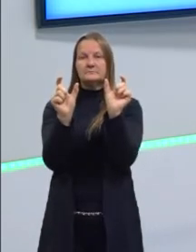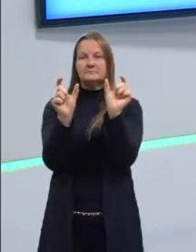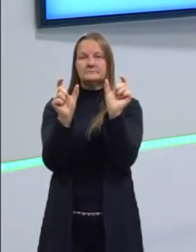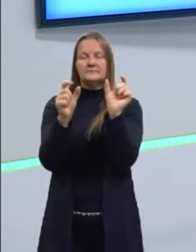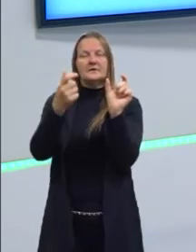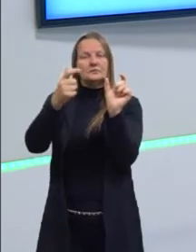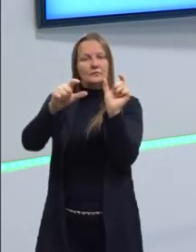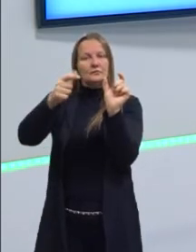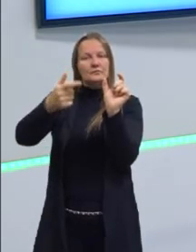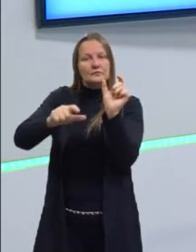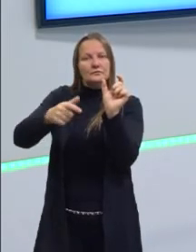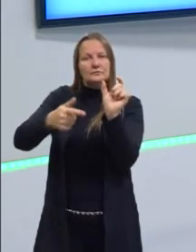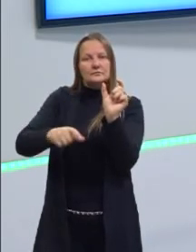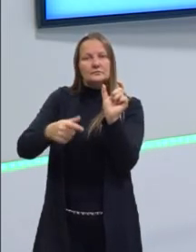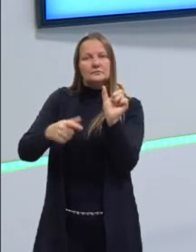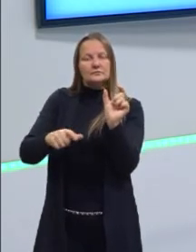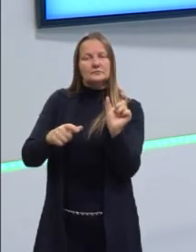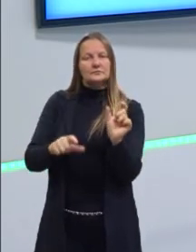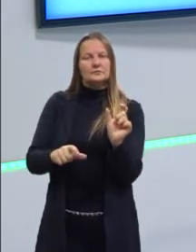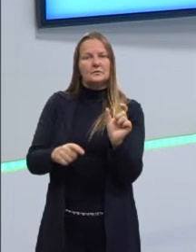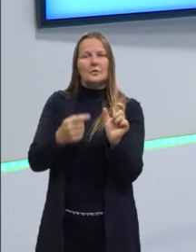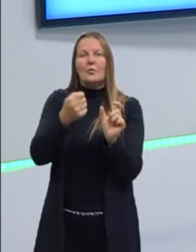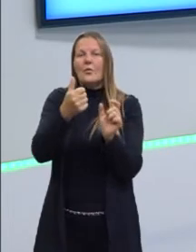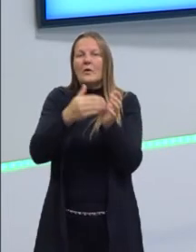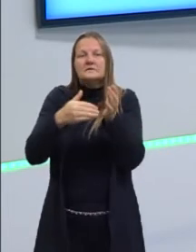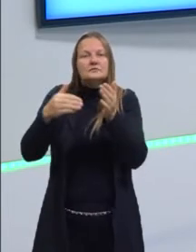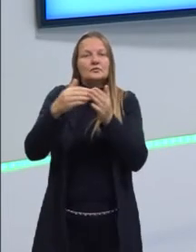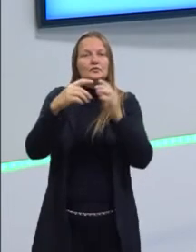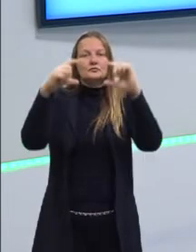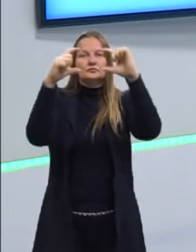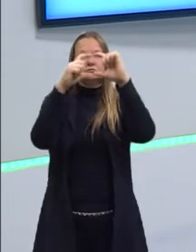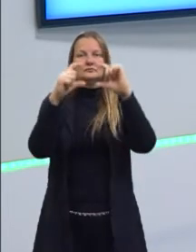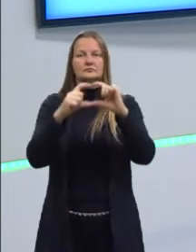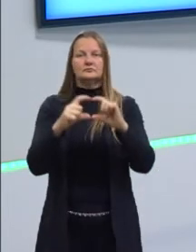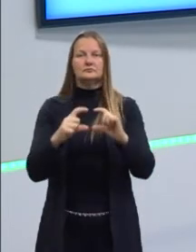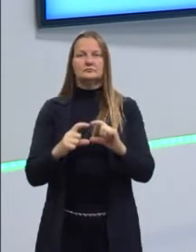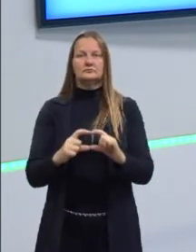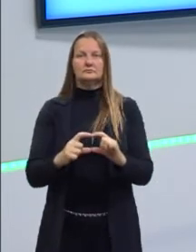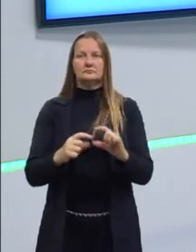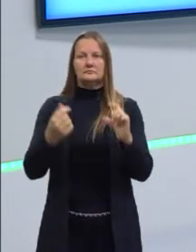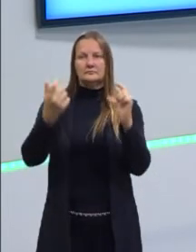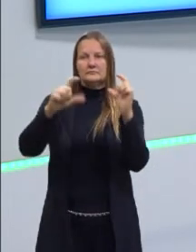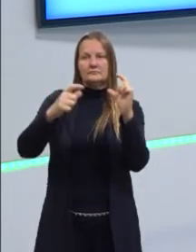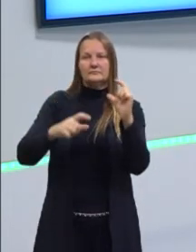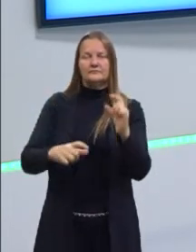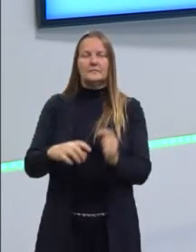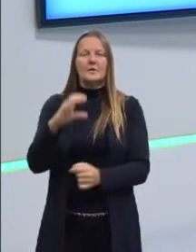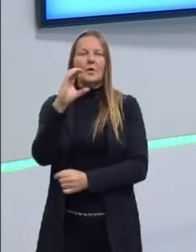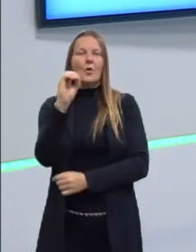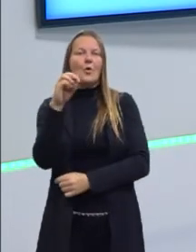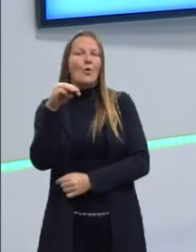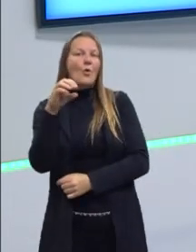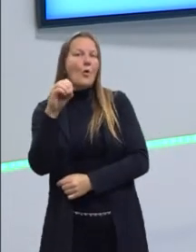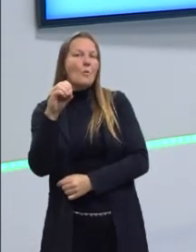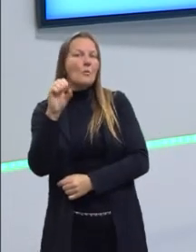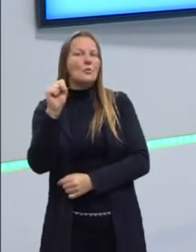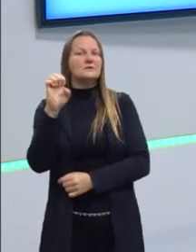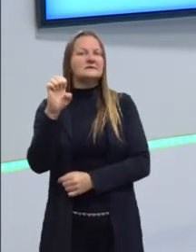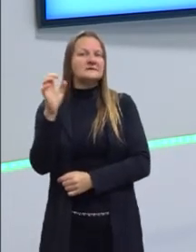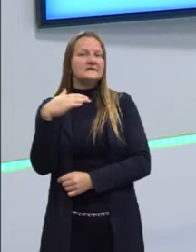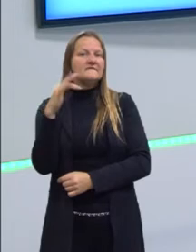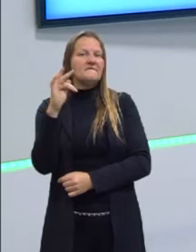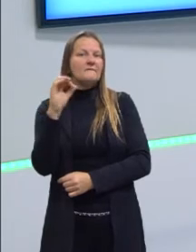frequentemente em quase todos os versos a primeira delas é como se fosse